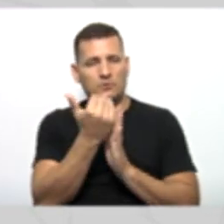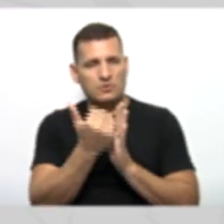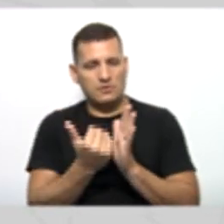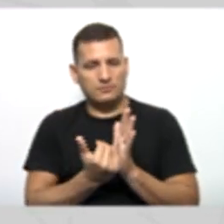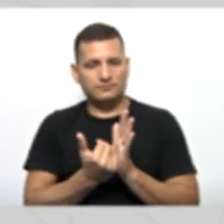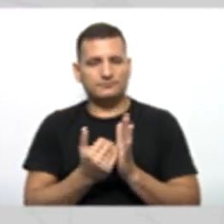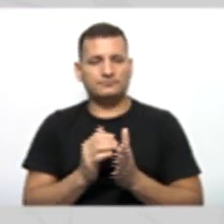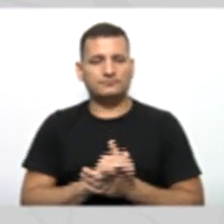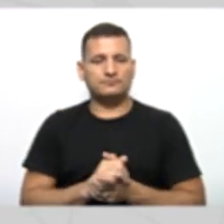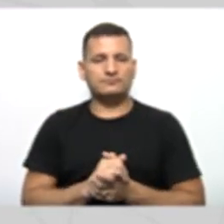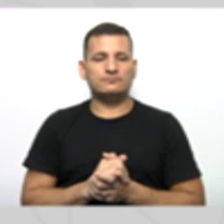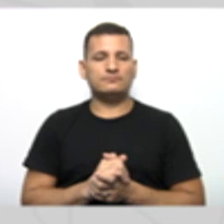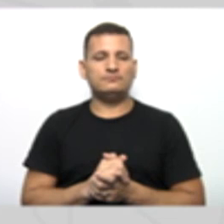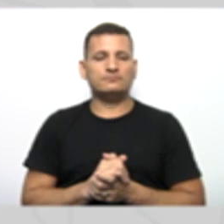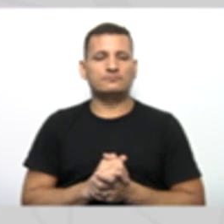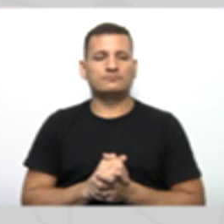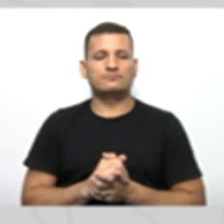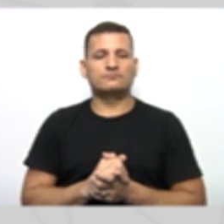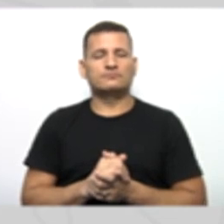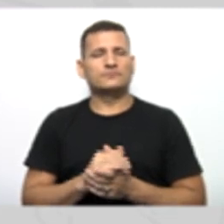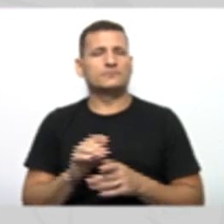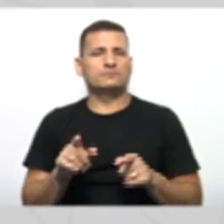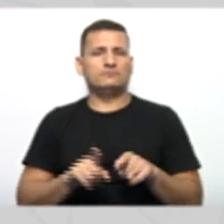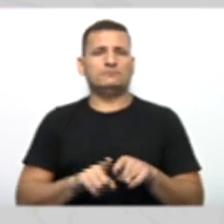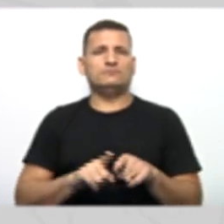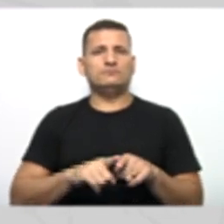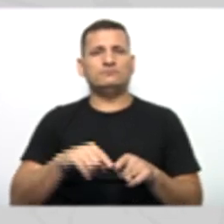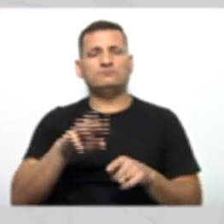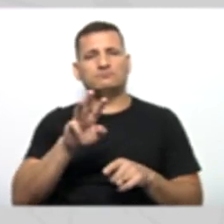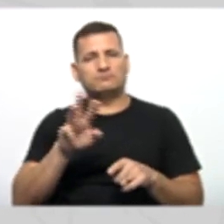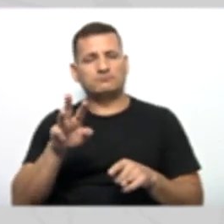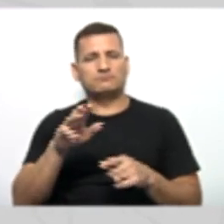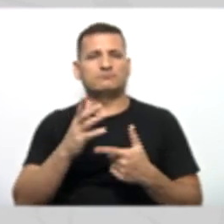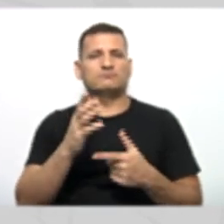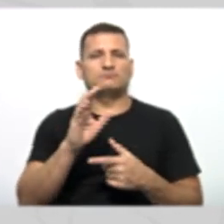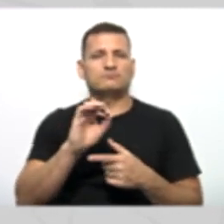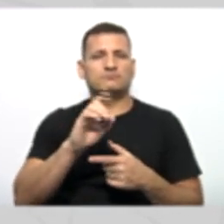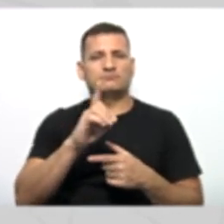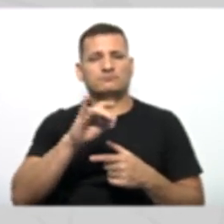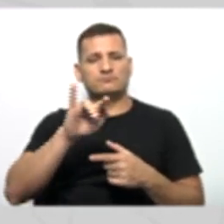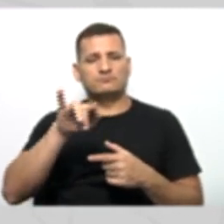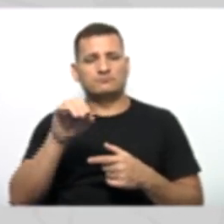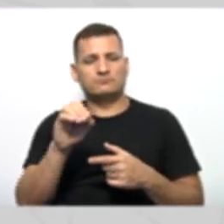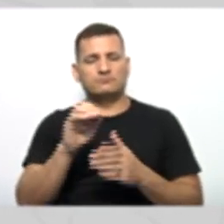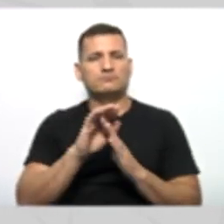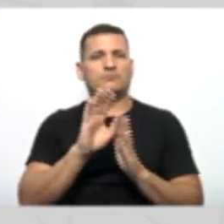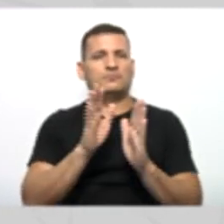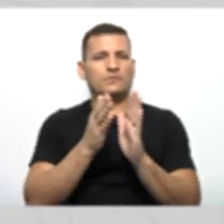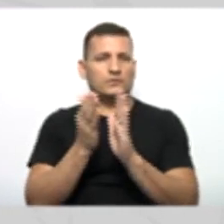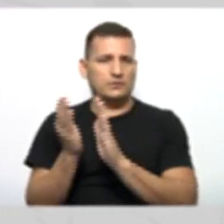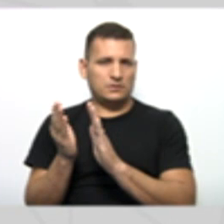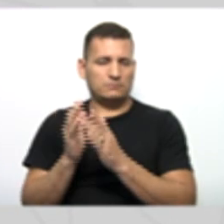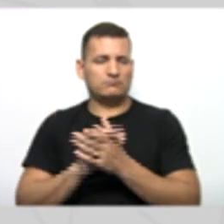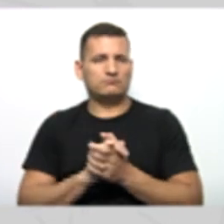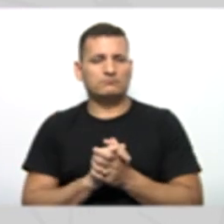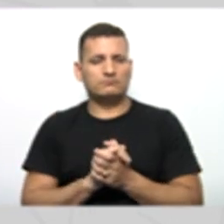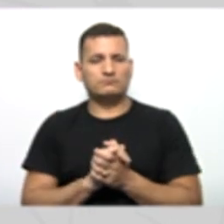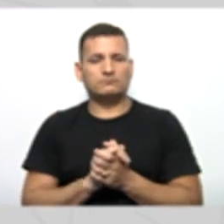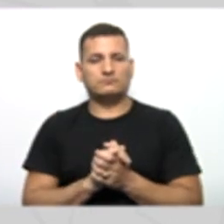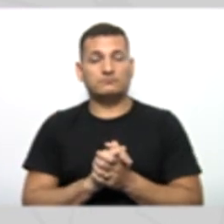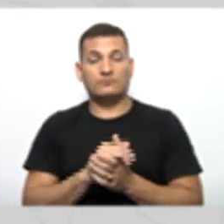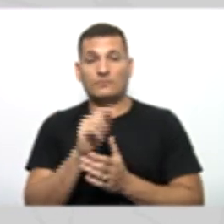que eles são feitos, tipo código-fonte, biblioteca, enfim. Então, esse diagrama aqui, gente,